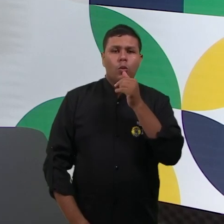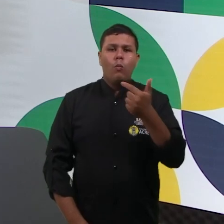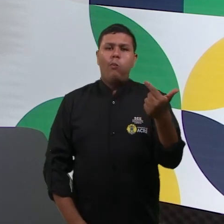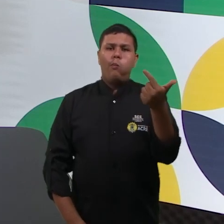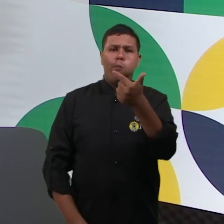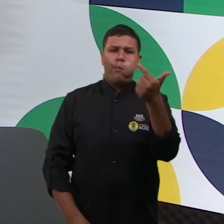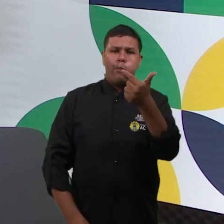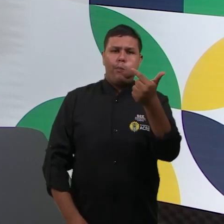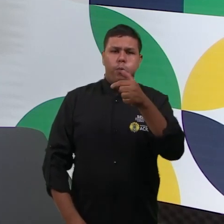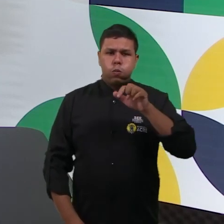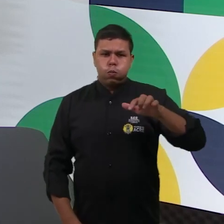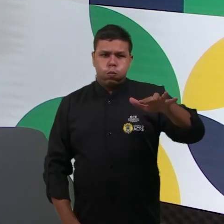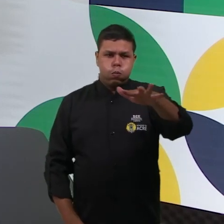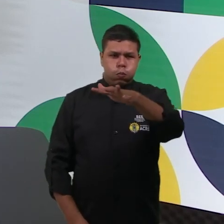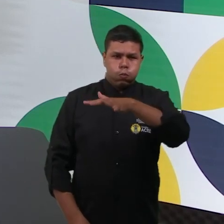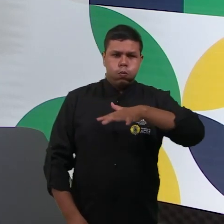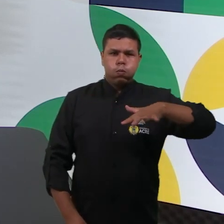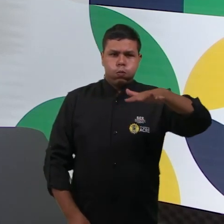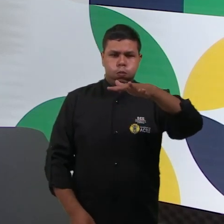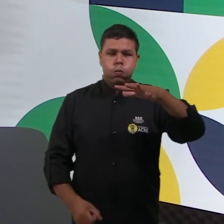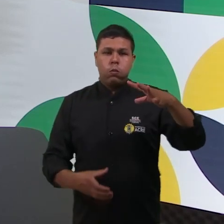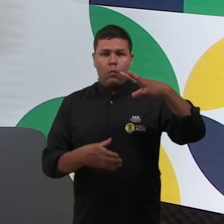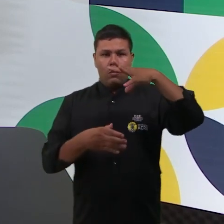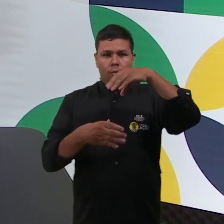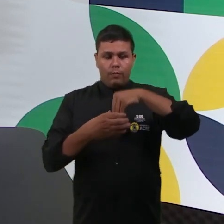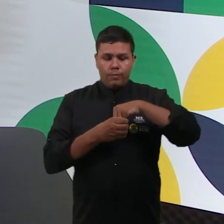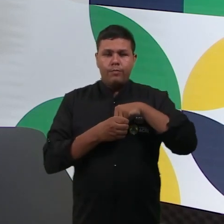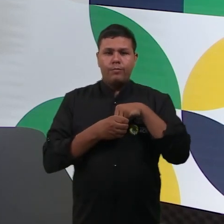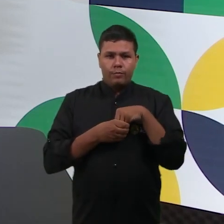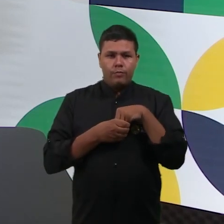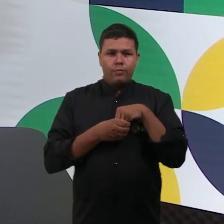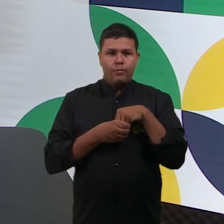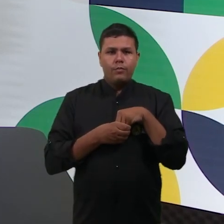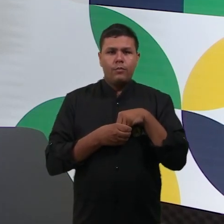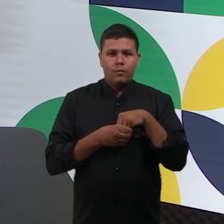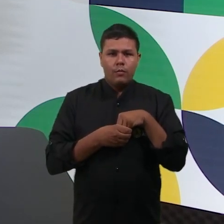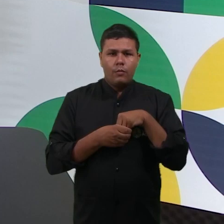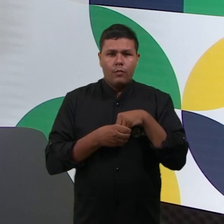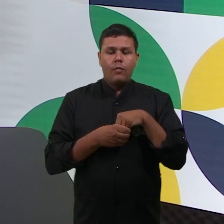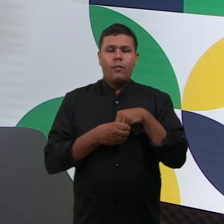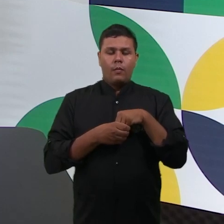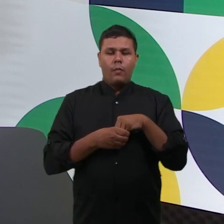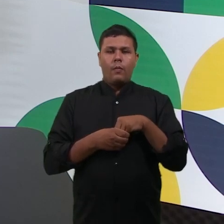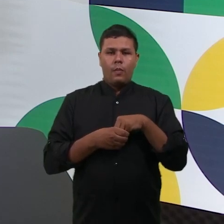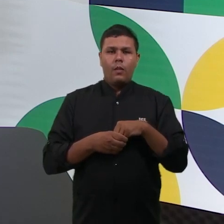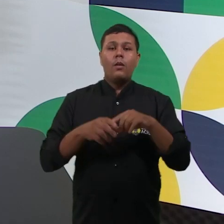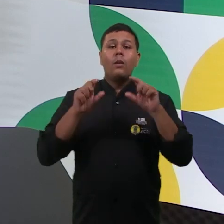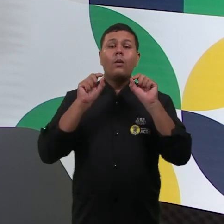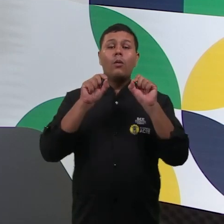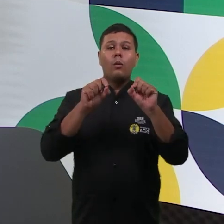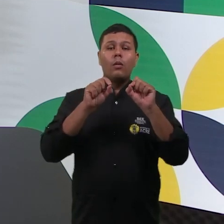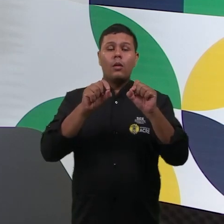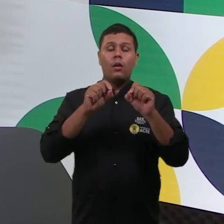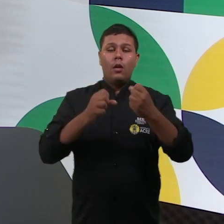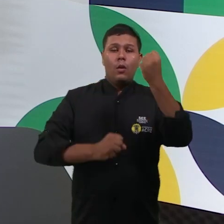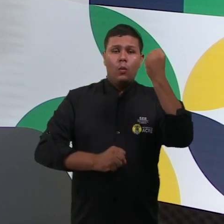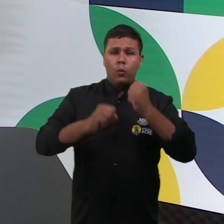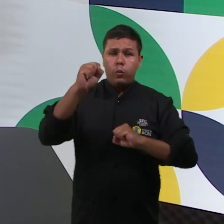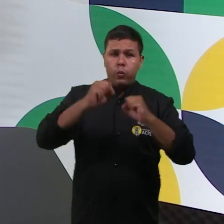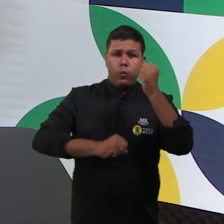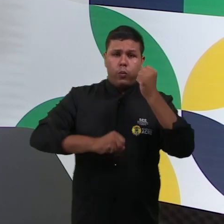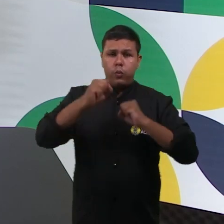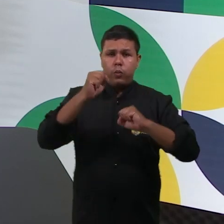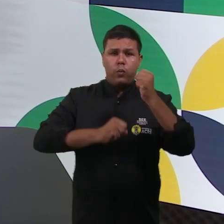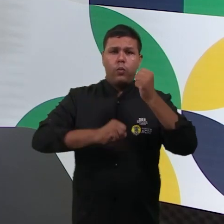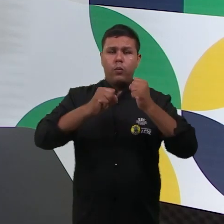encontrado dentro do setor secundário, que compõe justamente as indústrias, tá, pessoal? Seguindo então em frente,